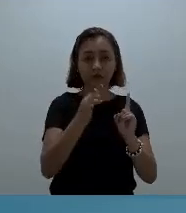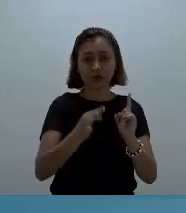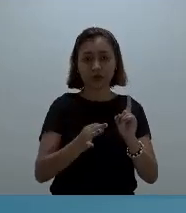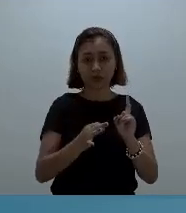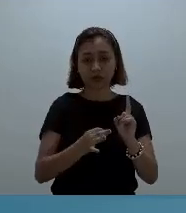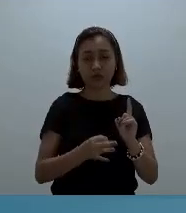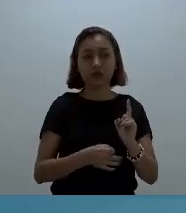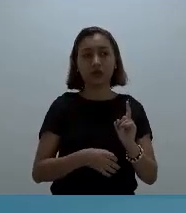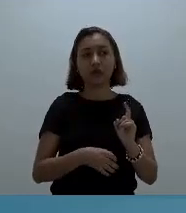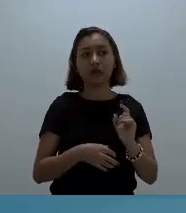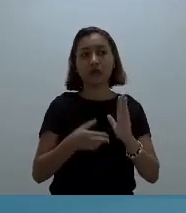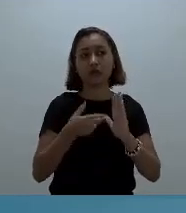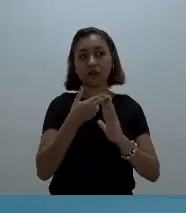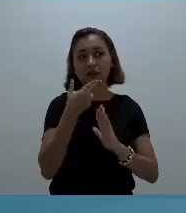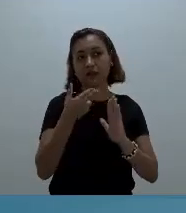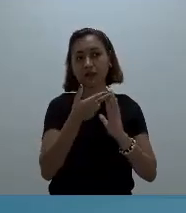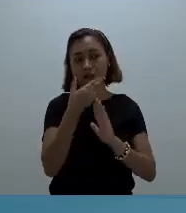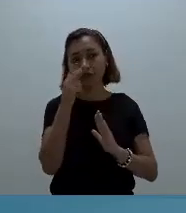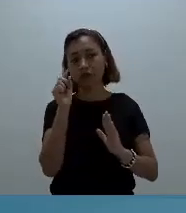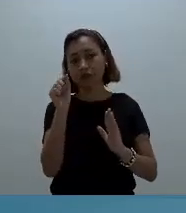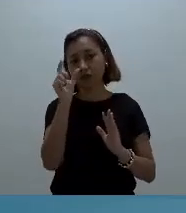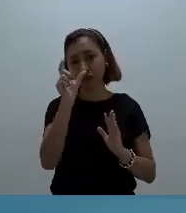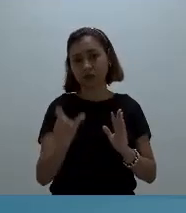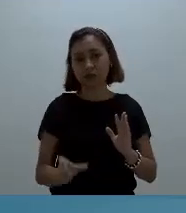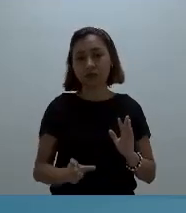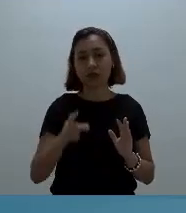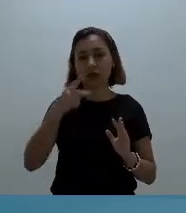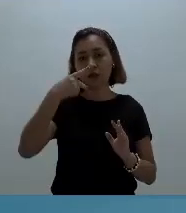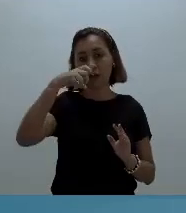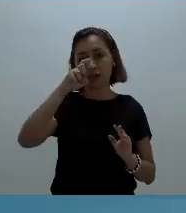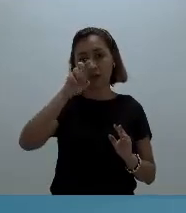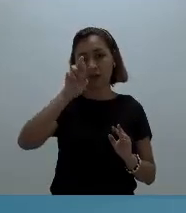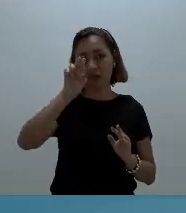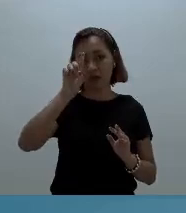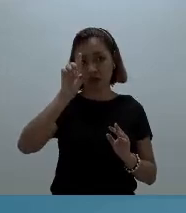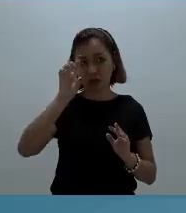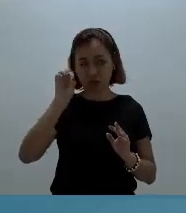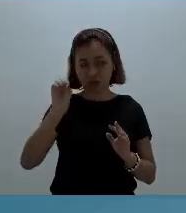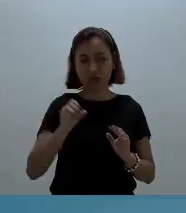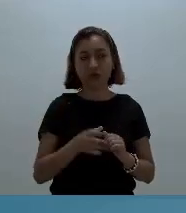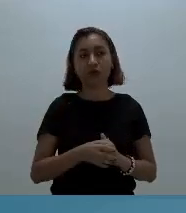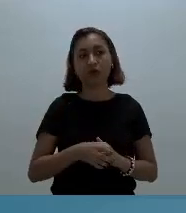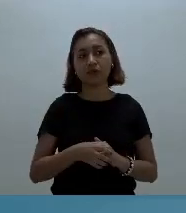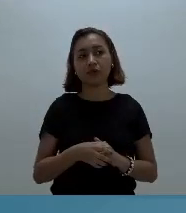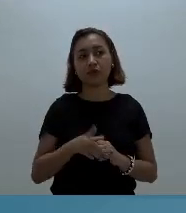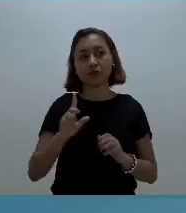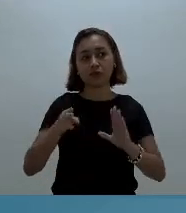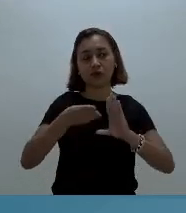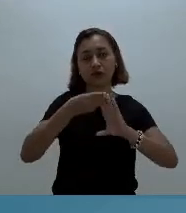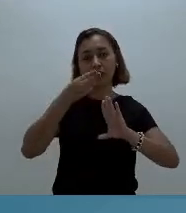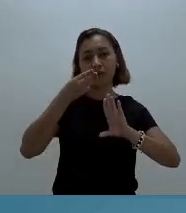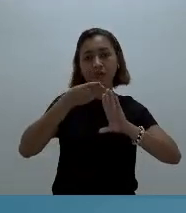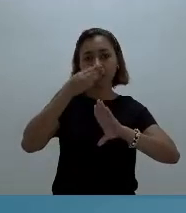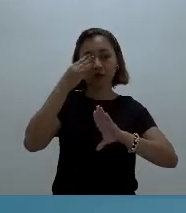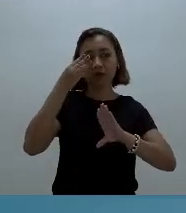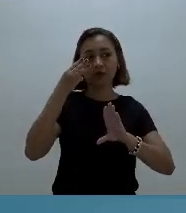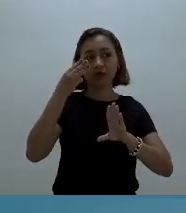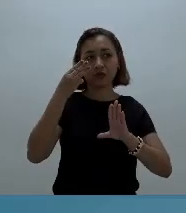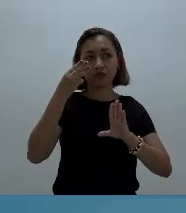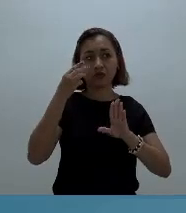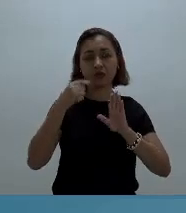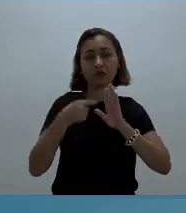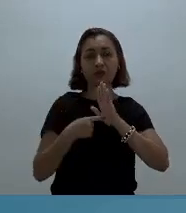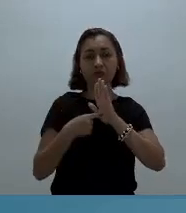o relator é o Dr. Pedro Pinheiro Sotero, e outra minuta que o proponente foi aqui